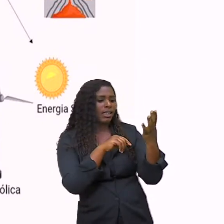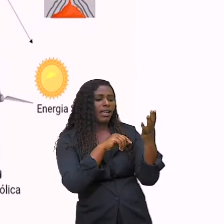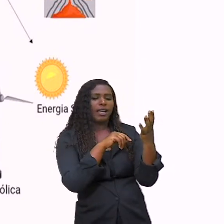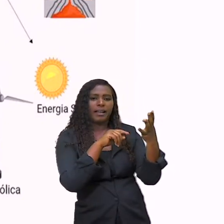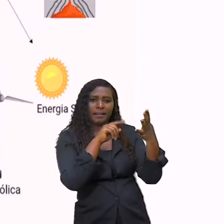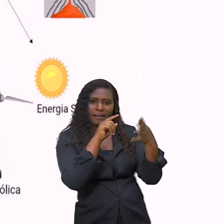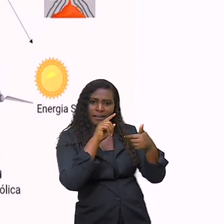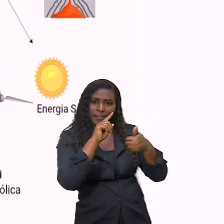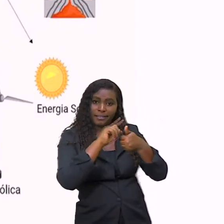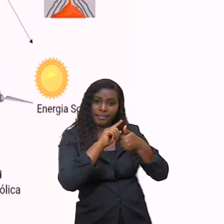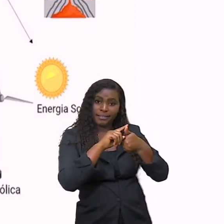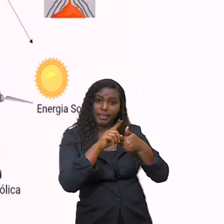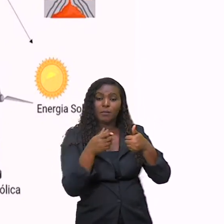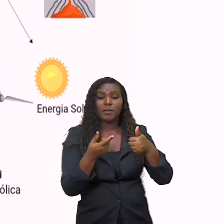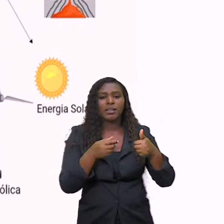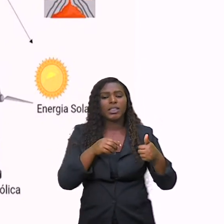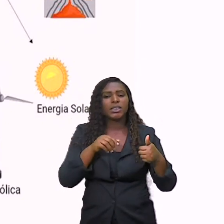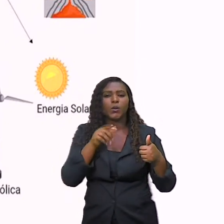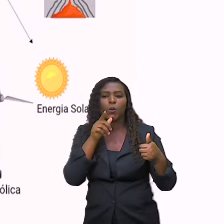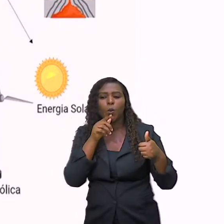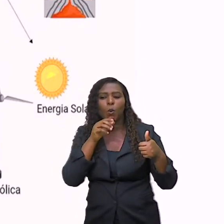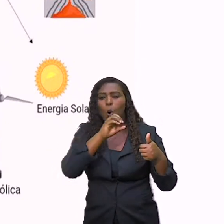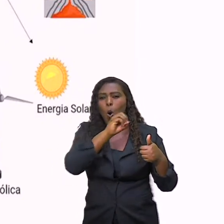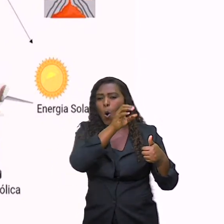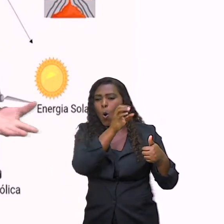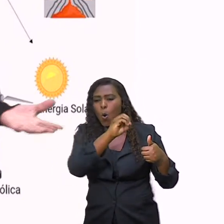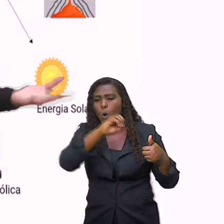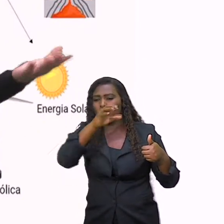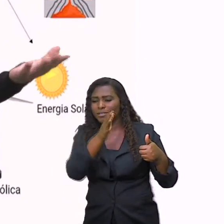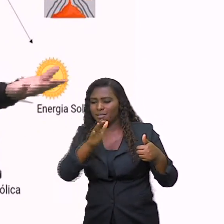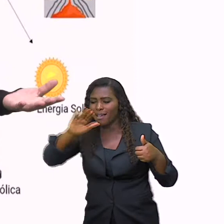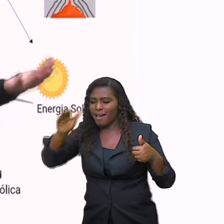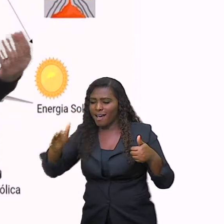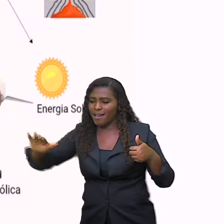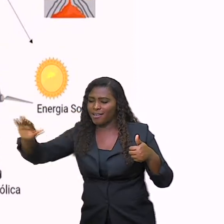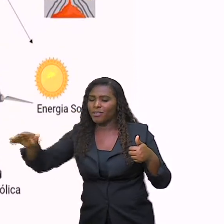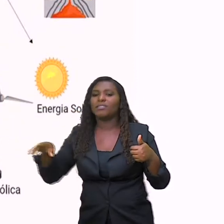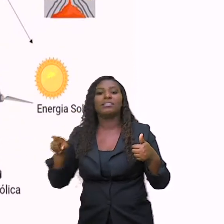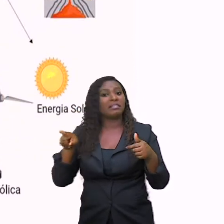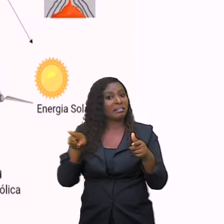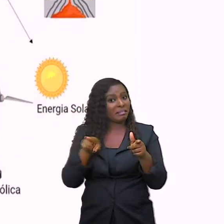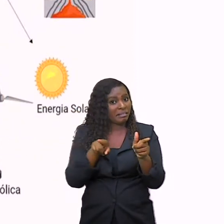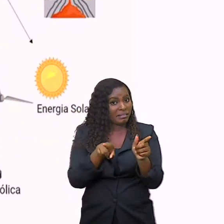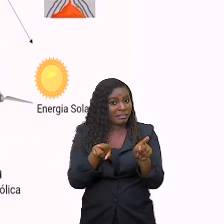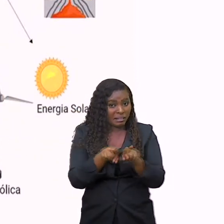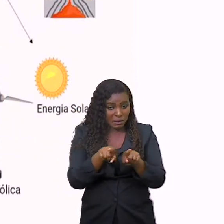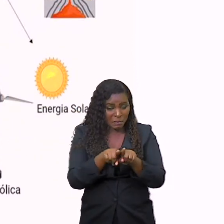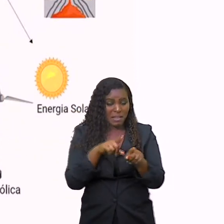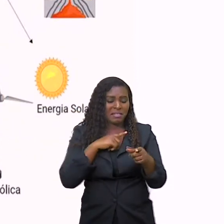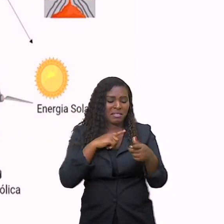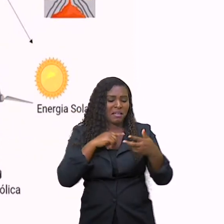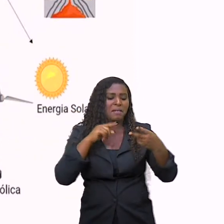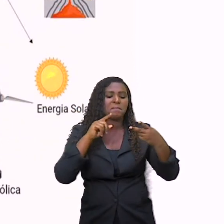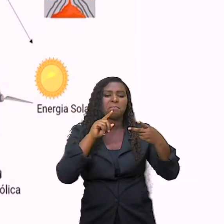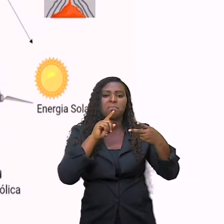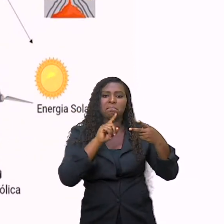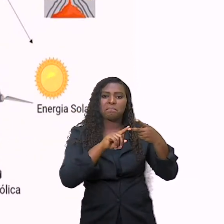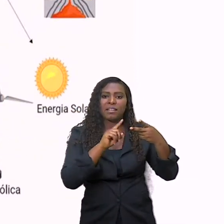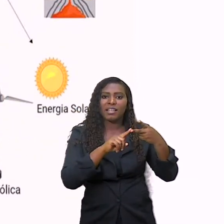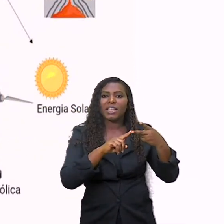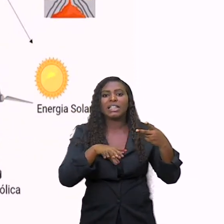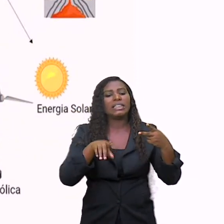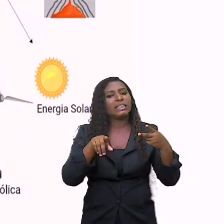força das ondas do oceano. E nós temos a energia do hidrogênio, que ela é obtida